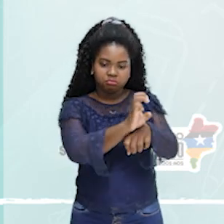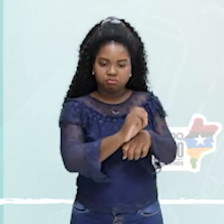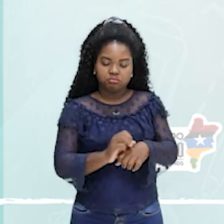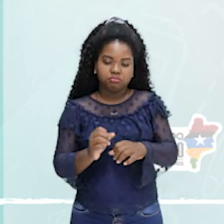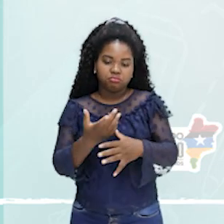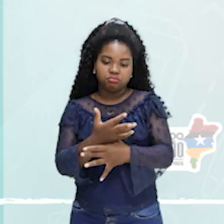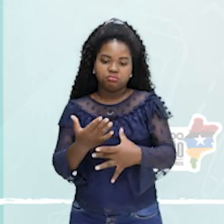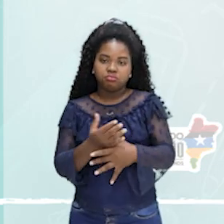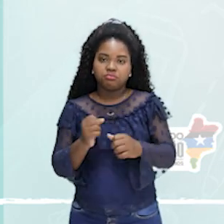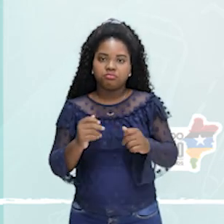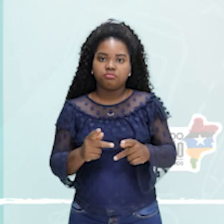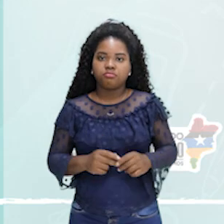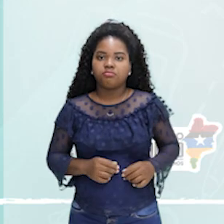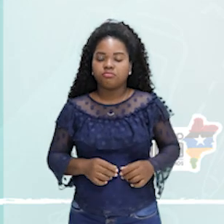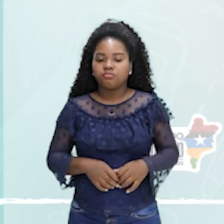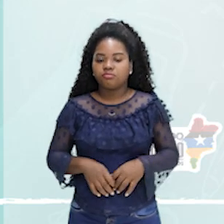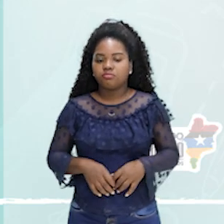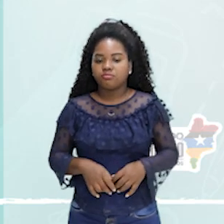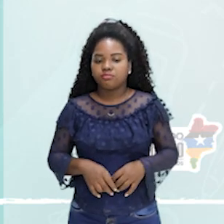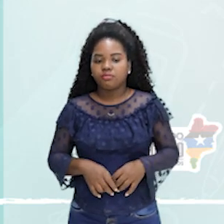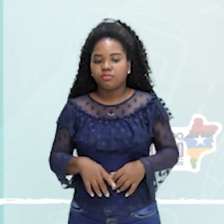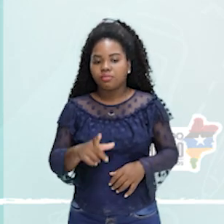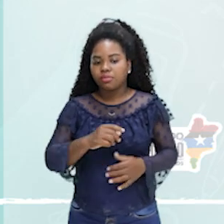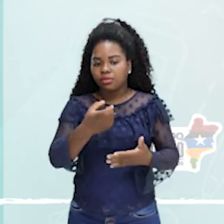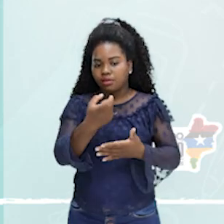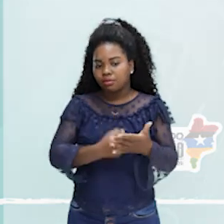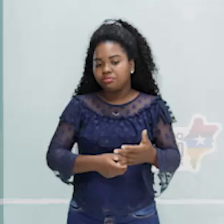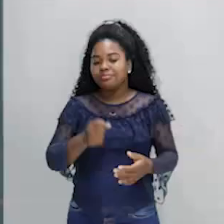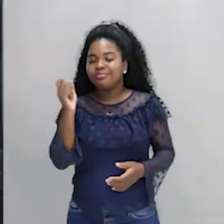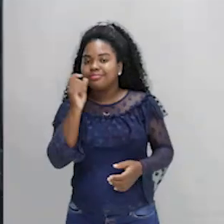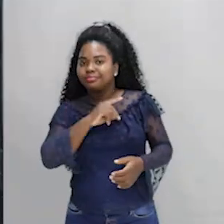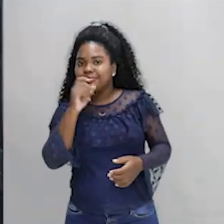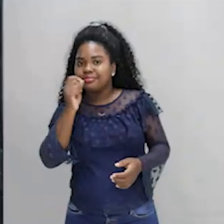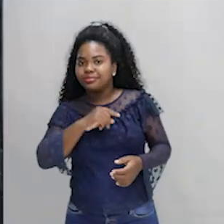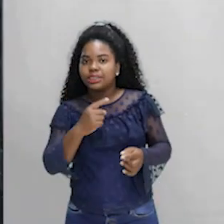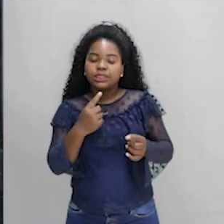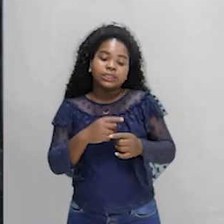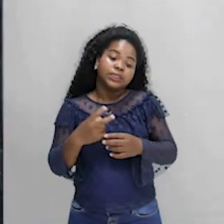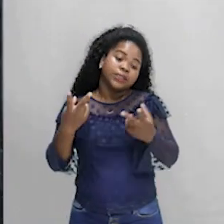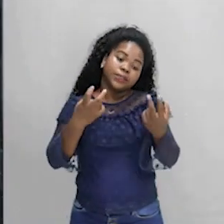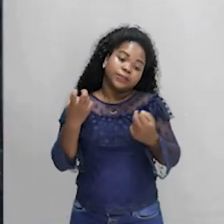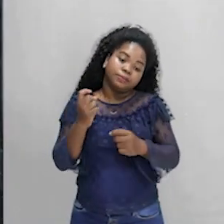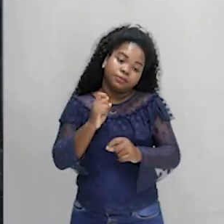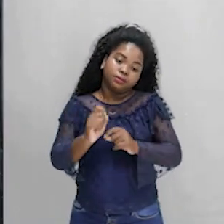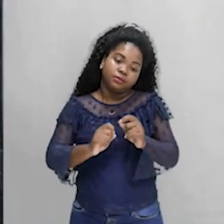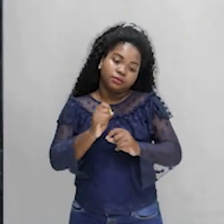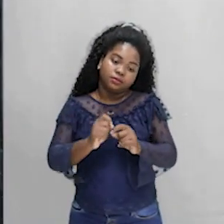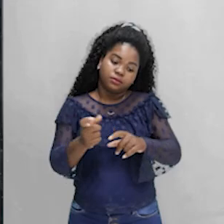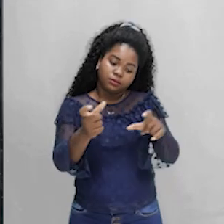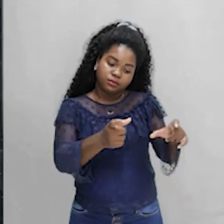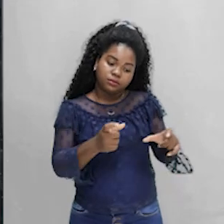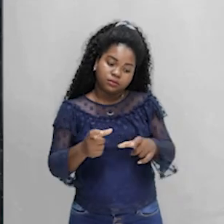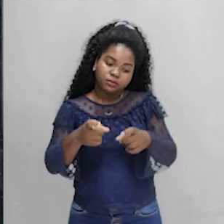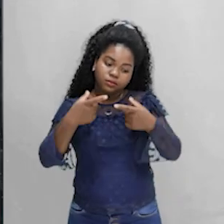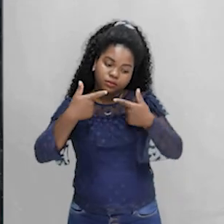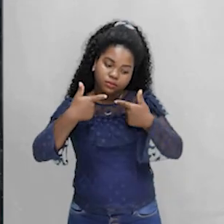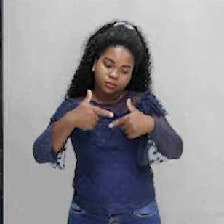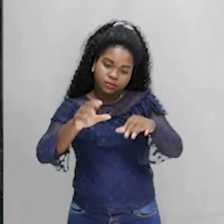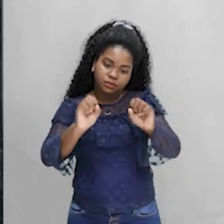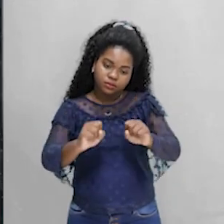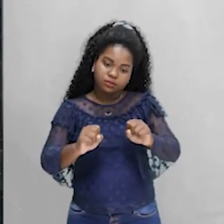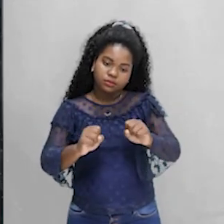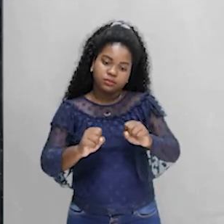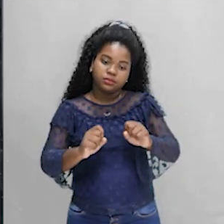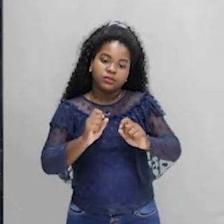nossa cidade. Certo? Então, aqui a gente tem um texto engraçado e observem que localização linguística está